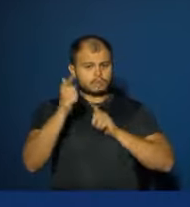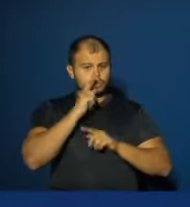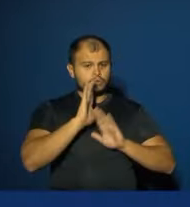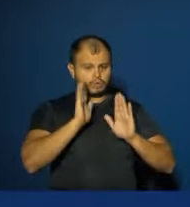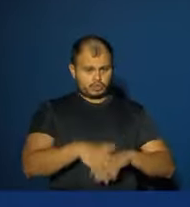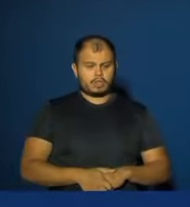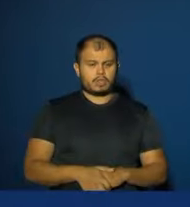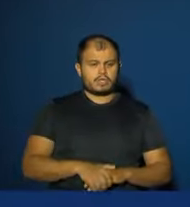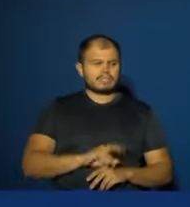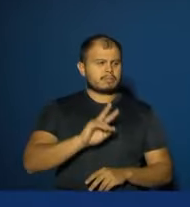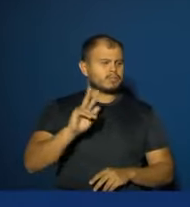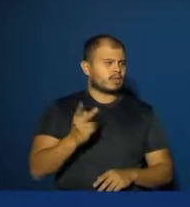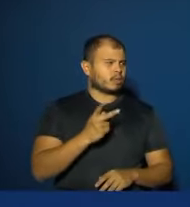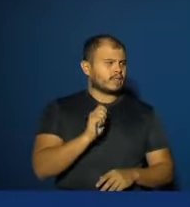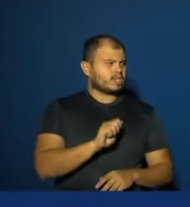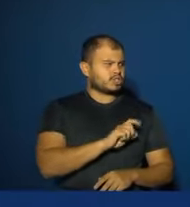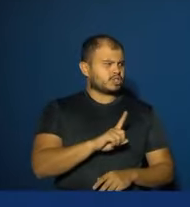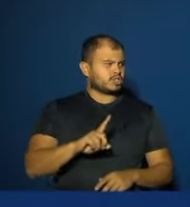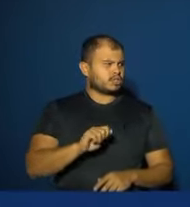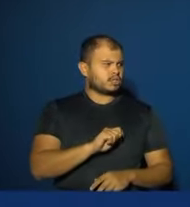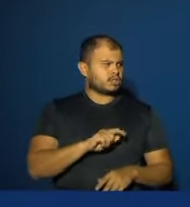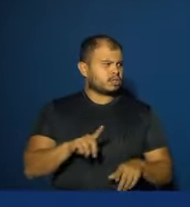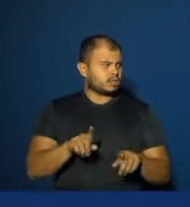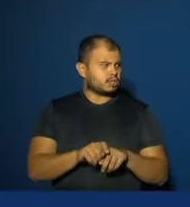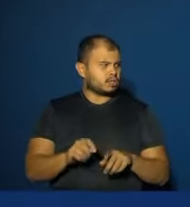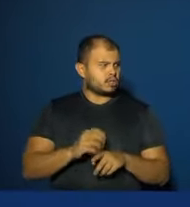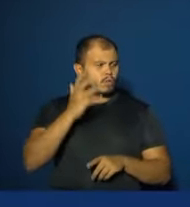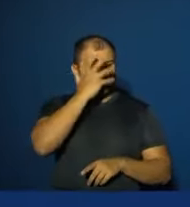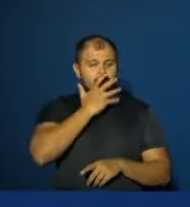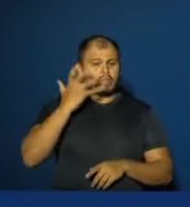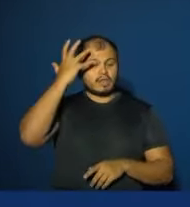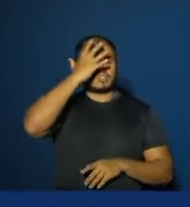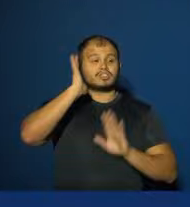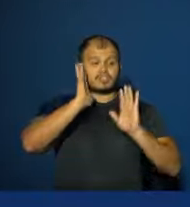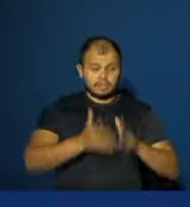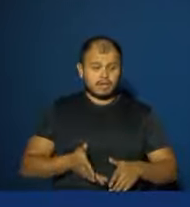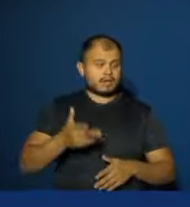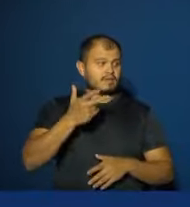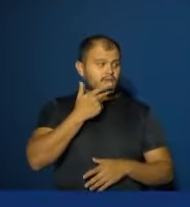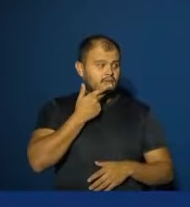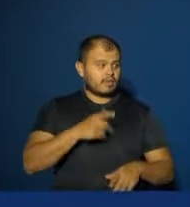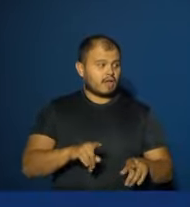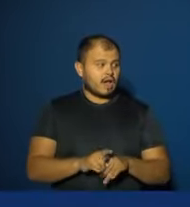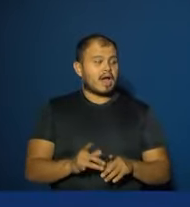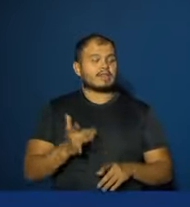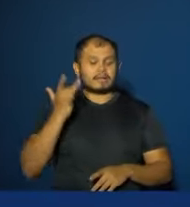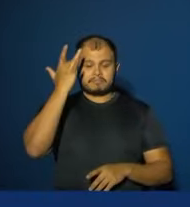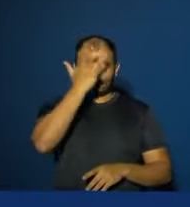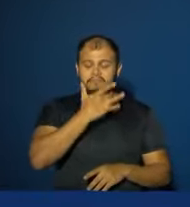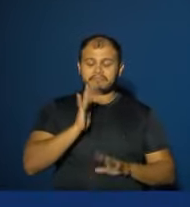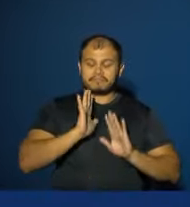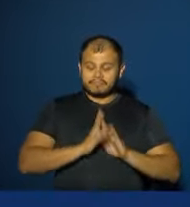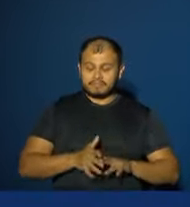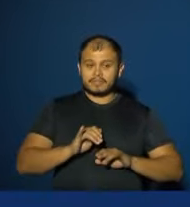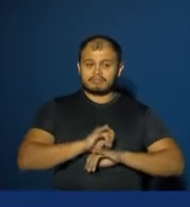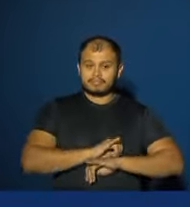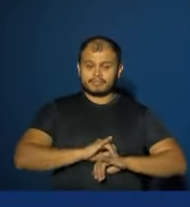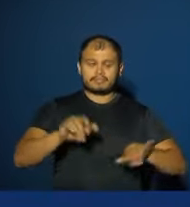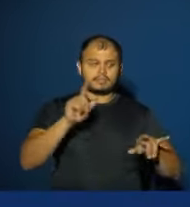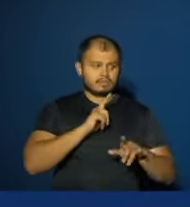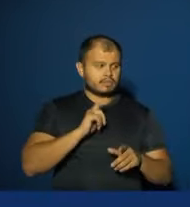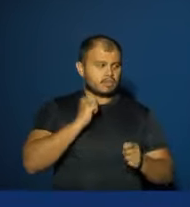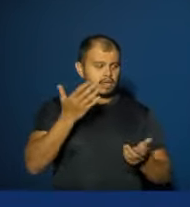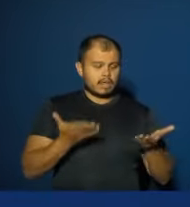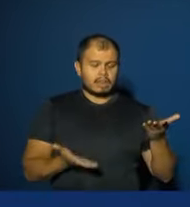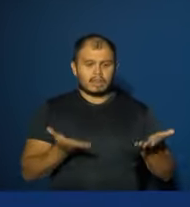Haddad falou aqui ontem, da retomada de uma agenda de reestruturação fiscal, de renda, de